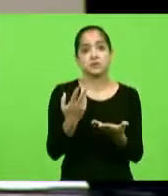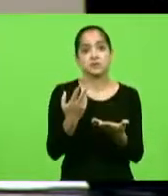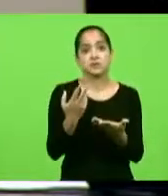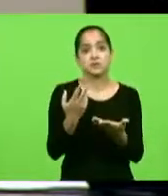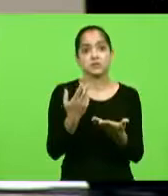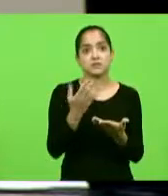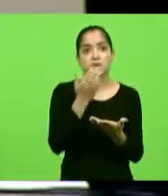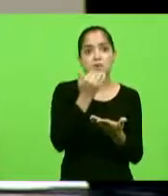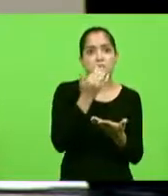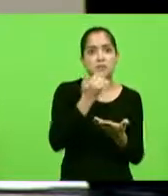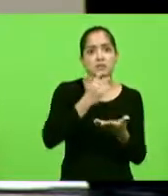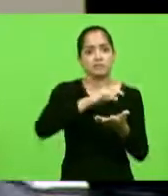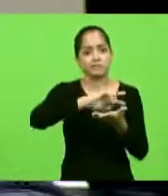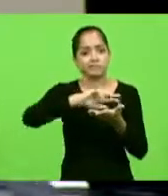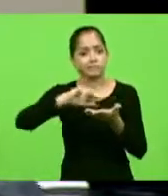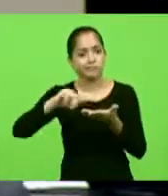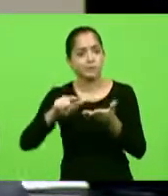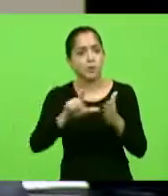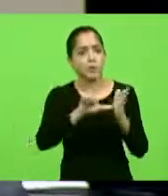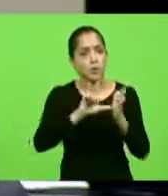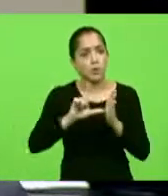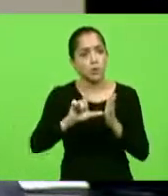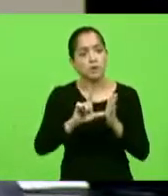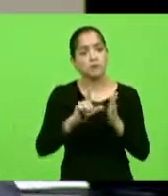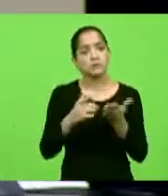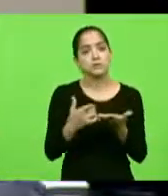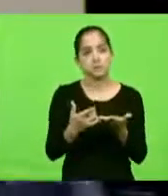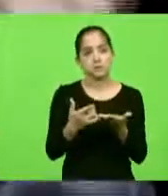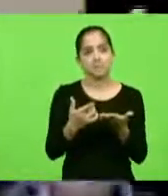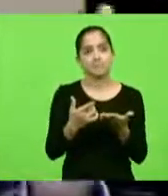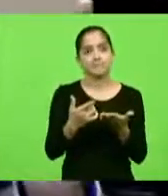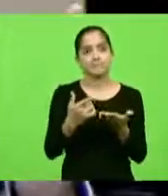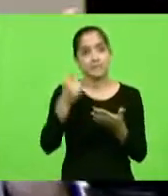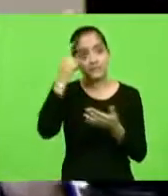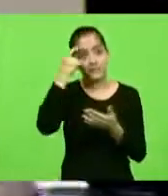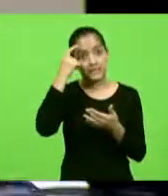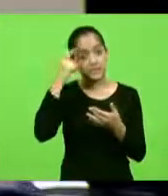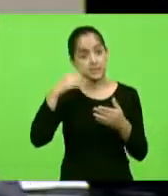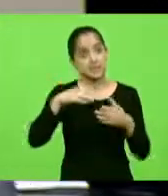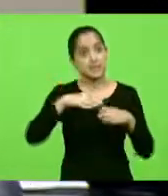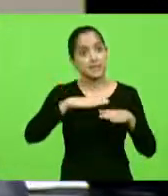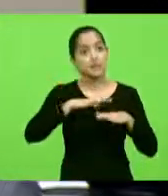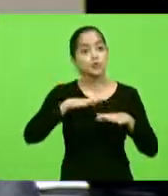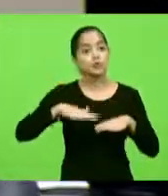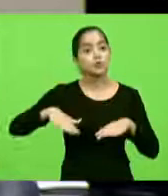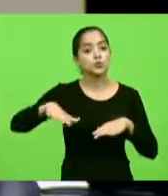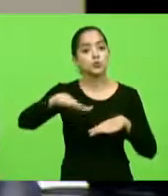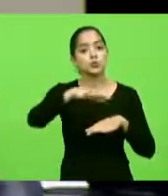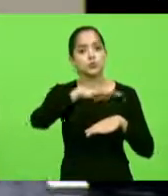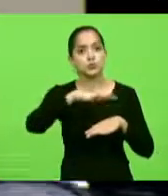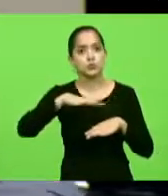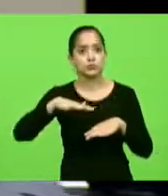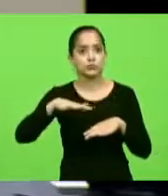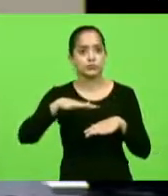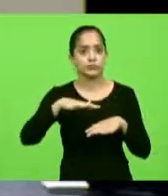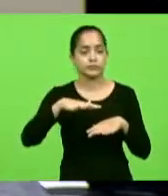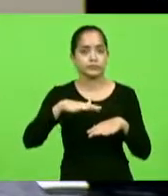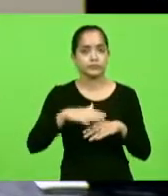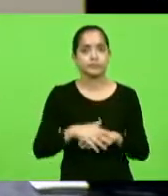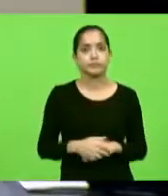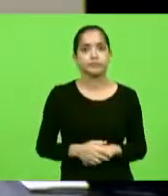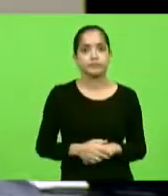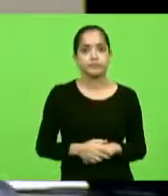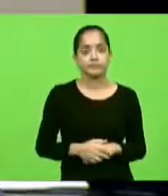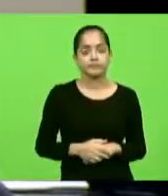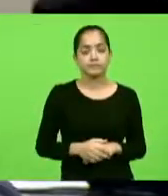gastronomia. Por isso que a gente tem que pensar num todo, não é só num meio. Era isso, senhor